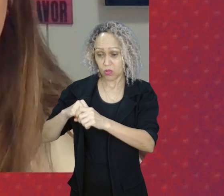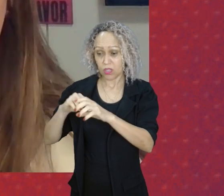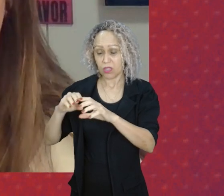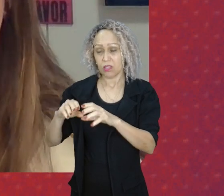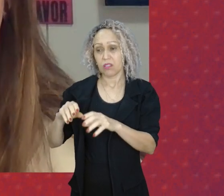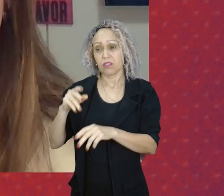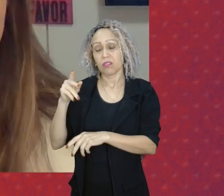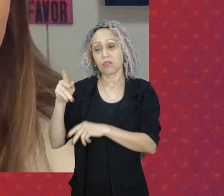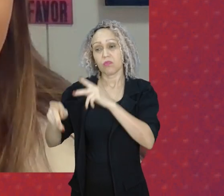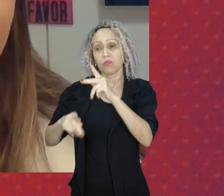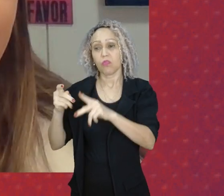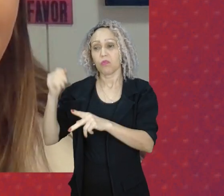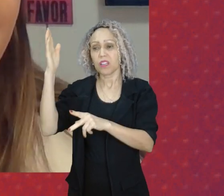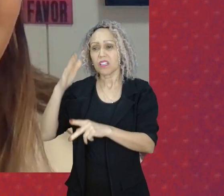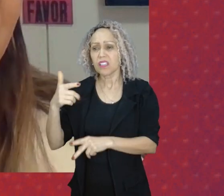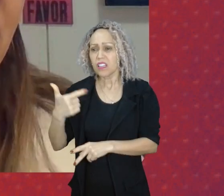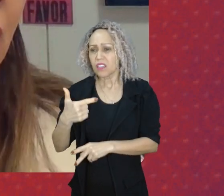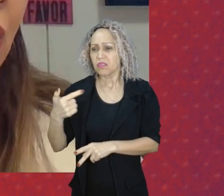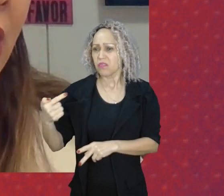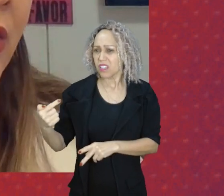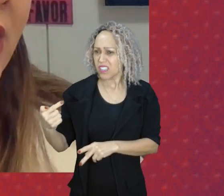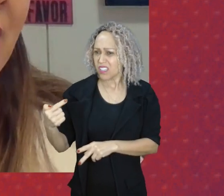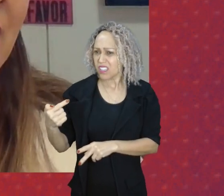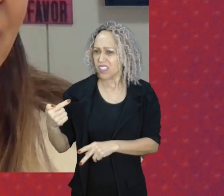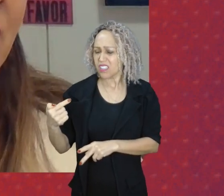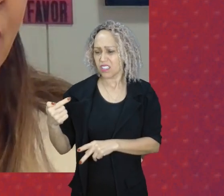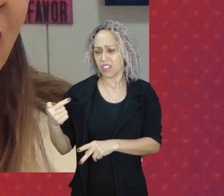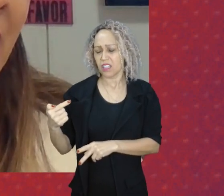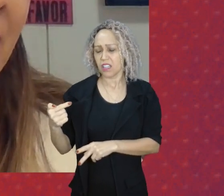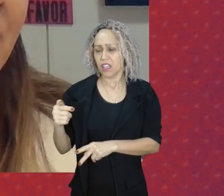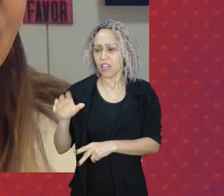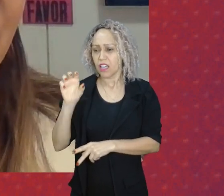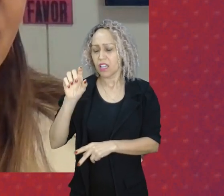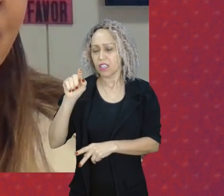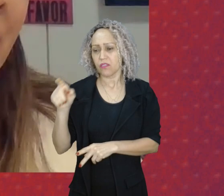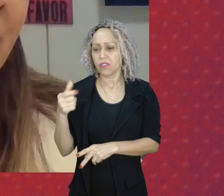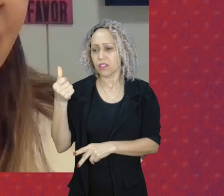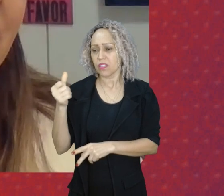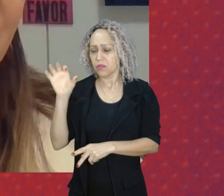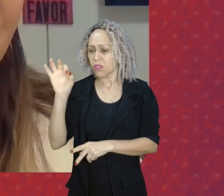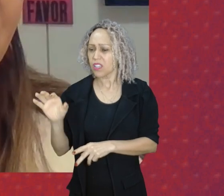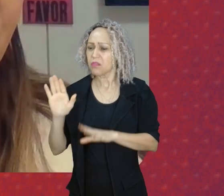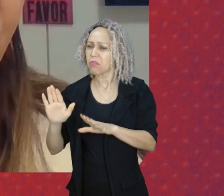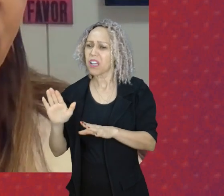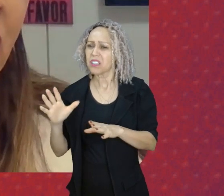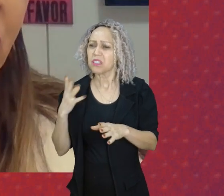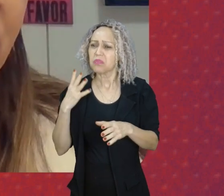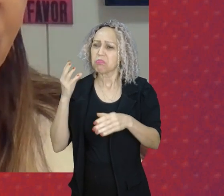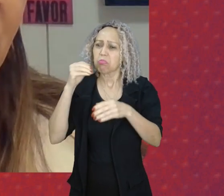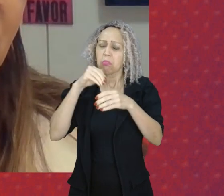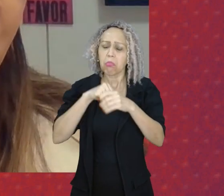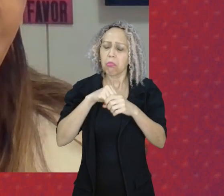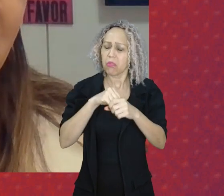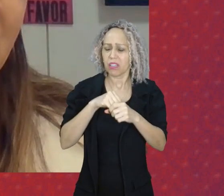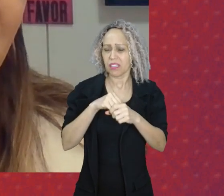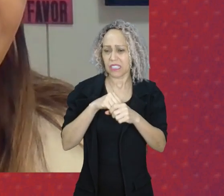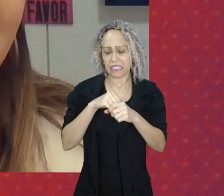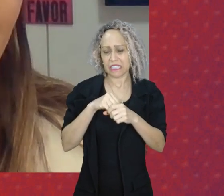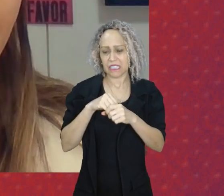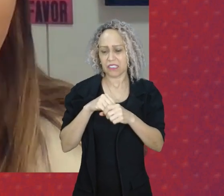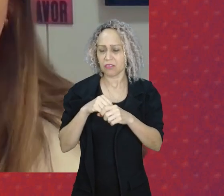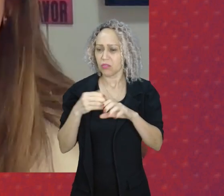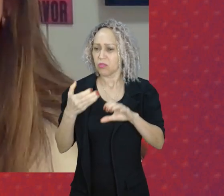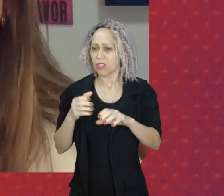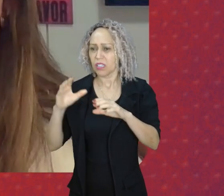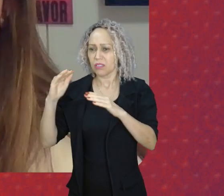ocupar 21% das cadeiras. Quando se trata das mulheres, as brancas representam 22,5% da população,